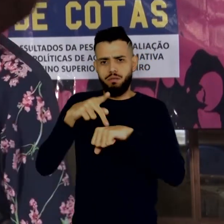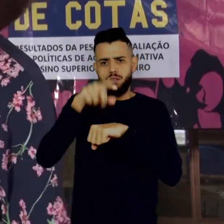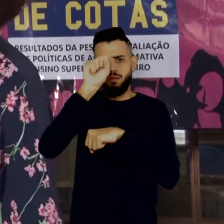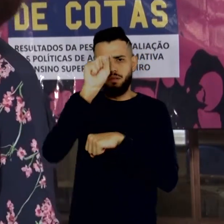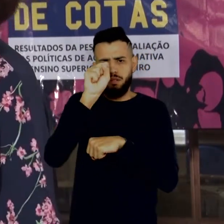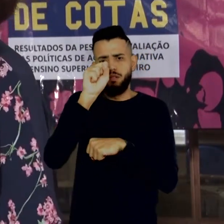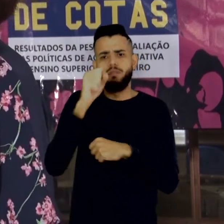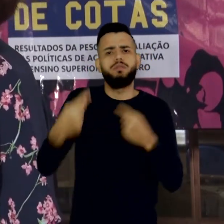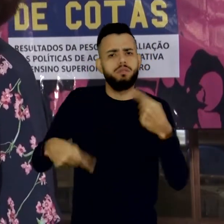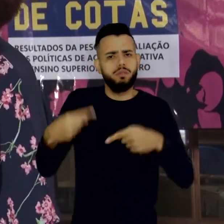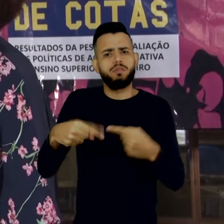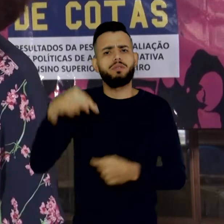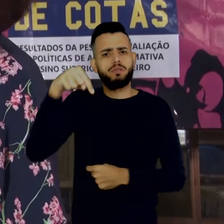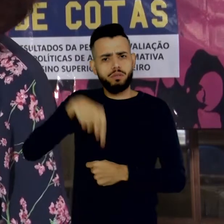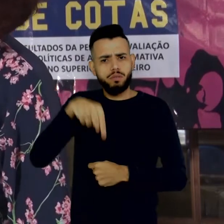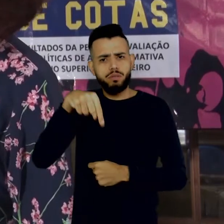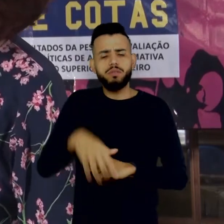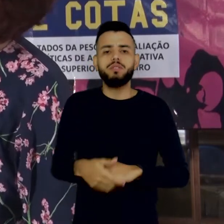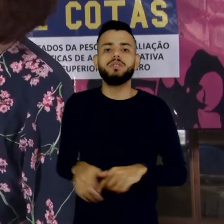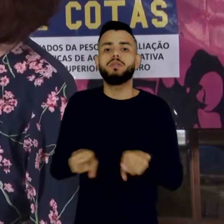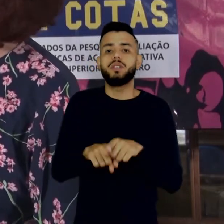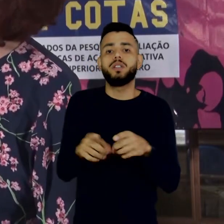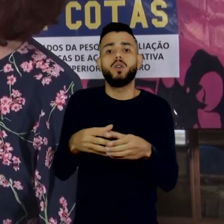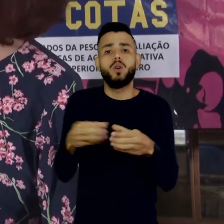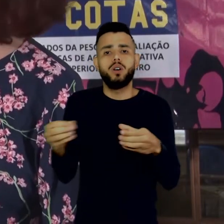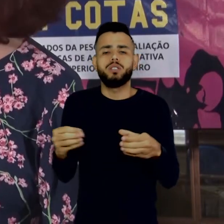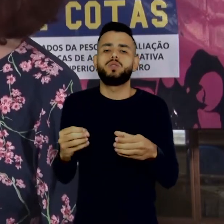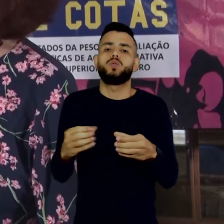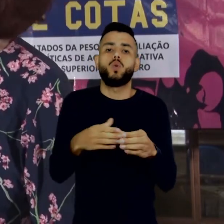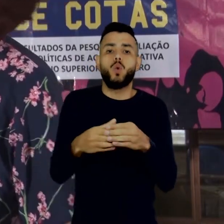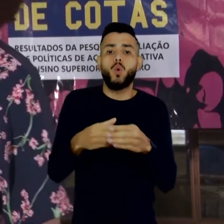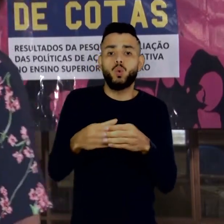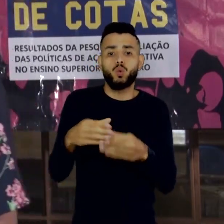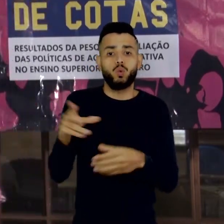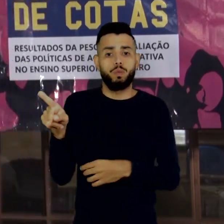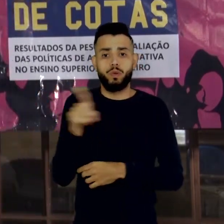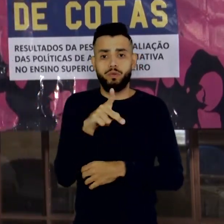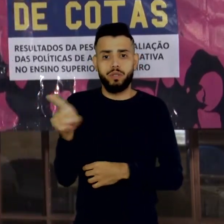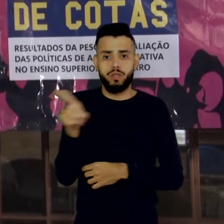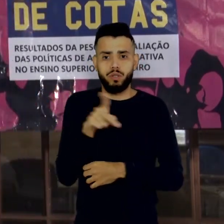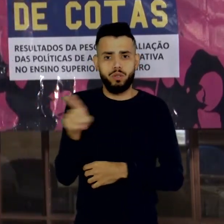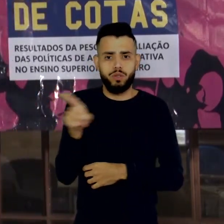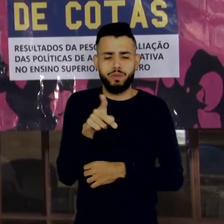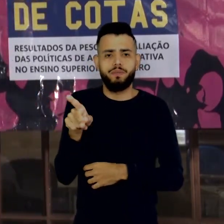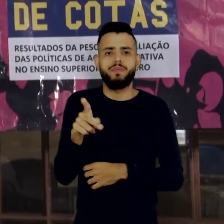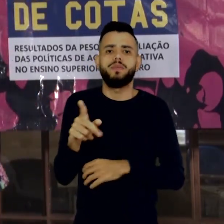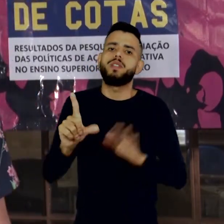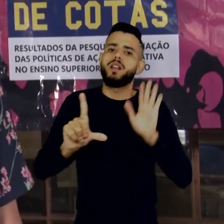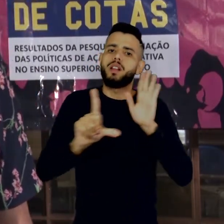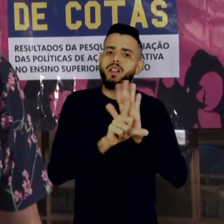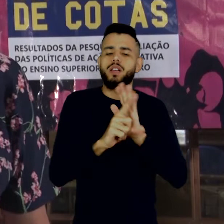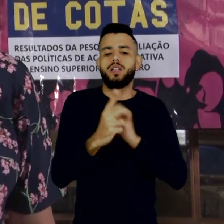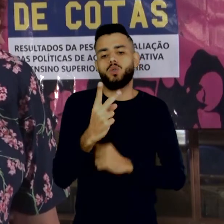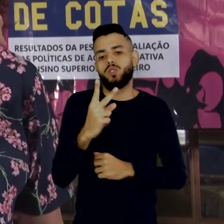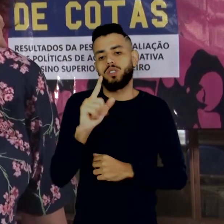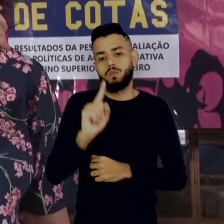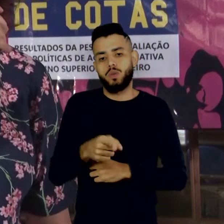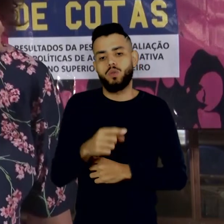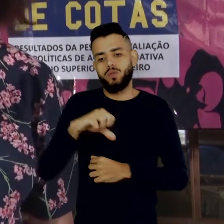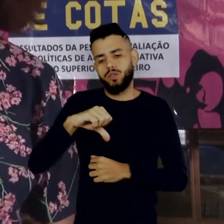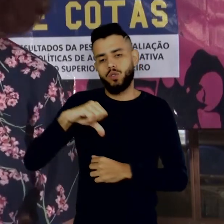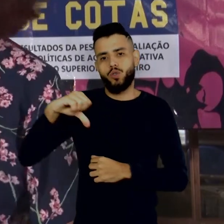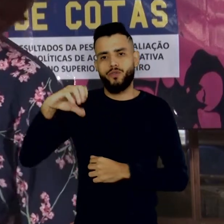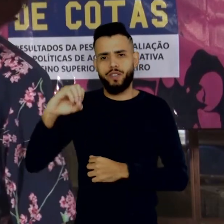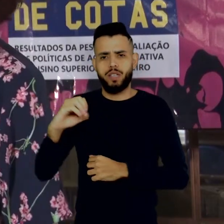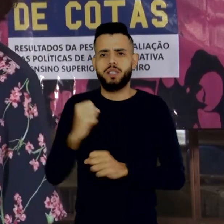bastante abordado aqui, e das cotas nos concursos docentes previstas na Lei